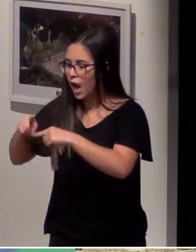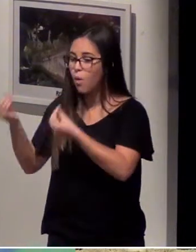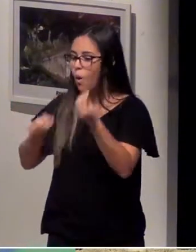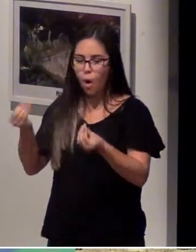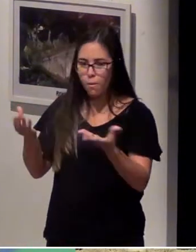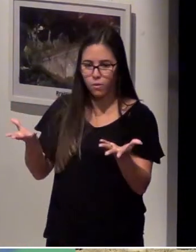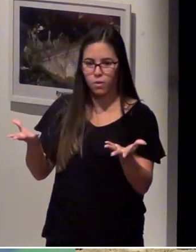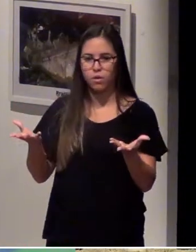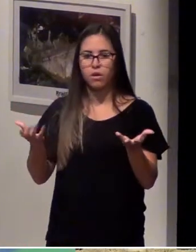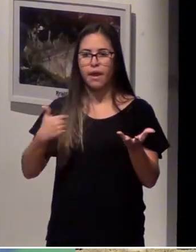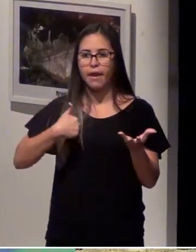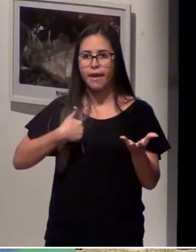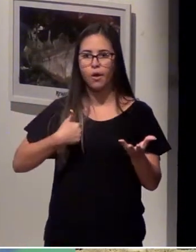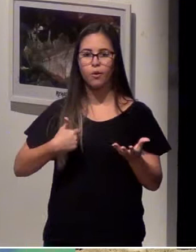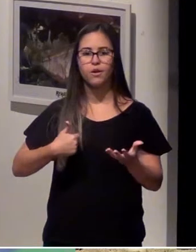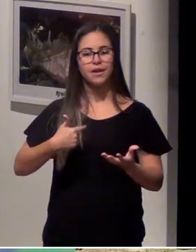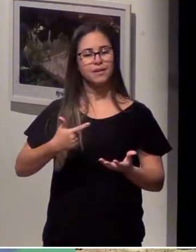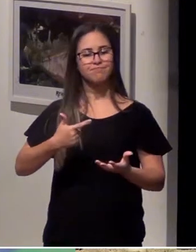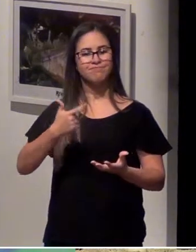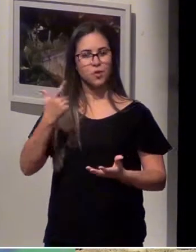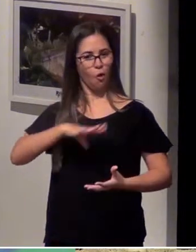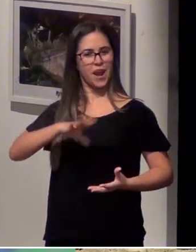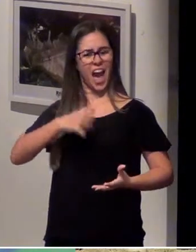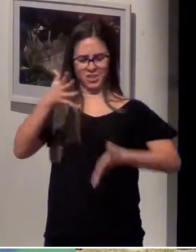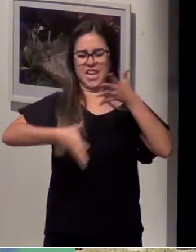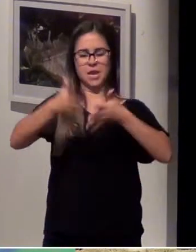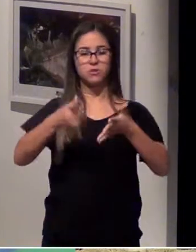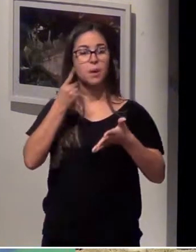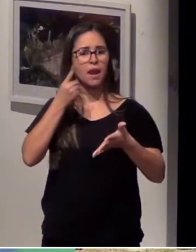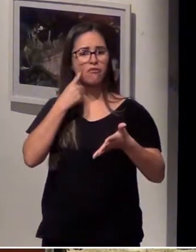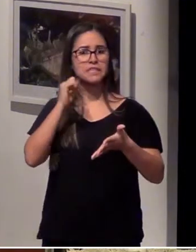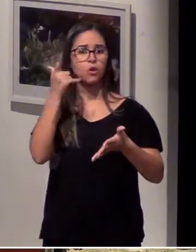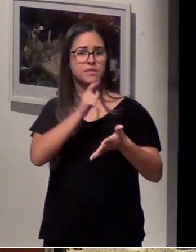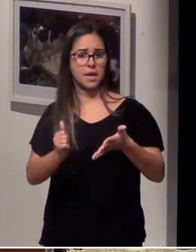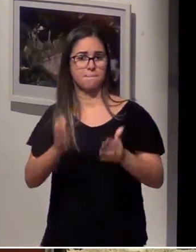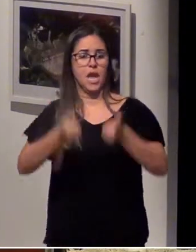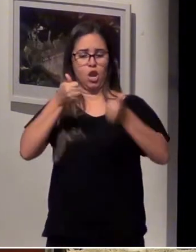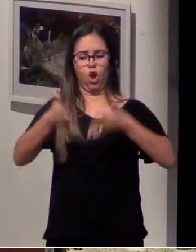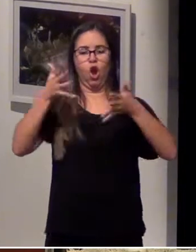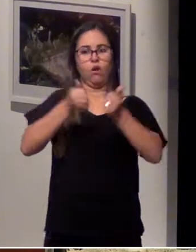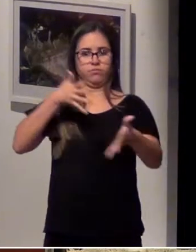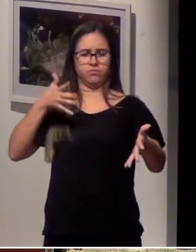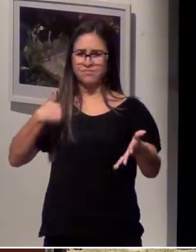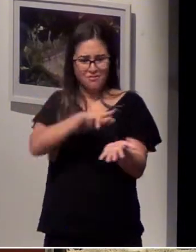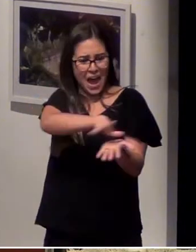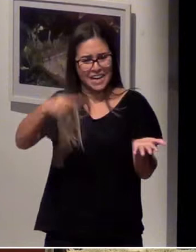Me aventuro em Libras para ver se o acesso melhora, né? Então, eu tento várias